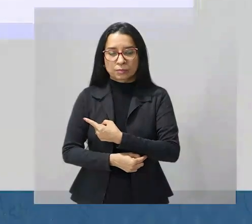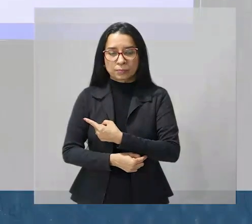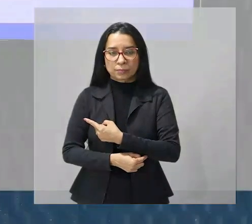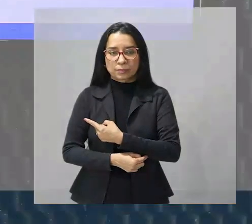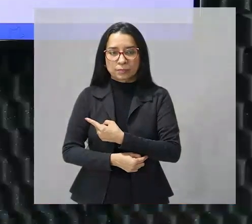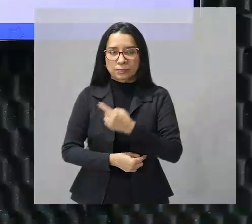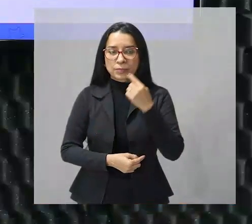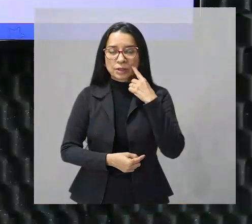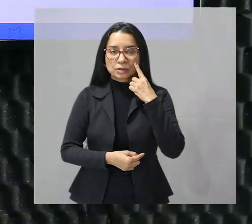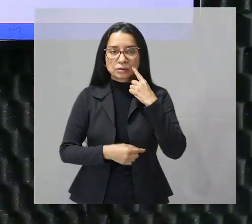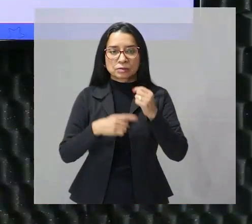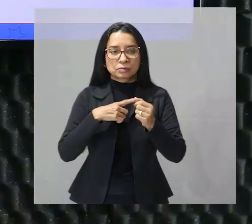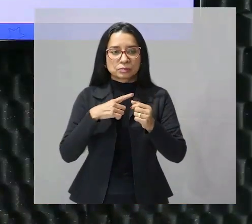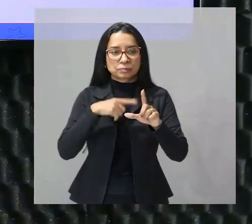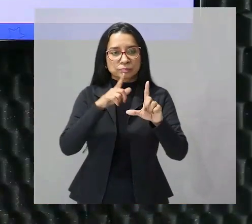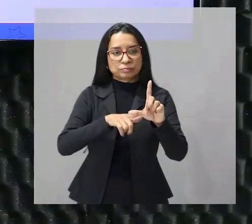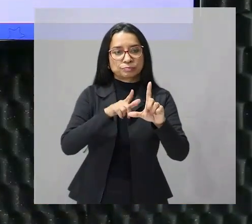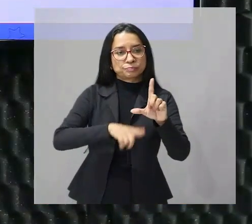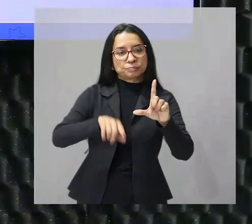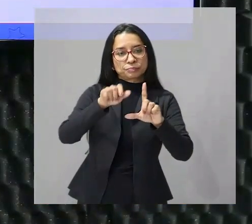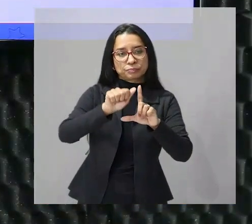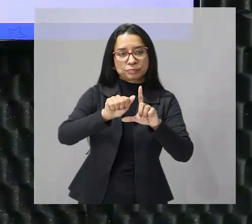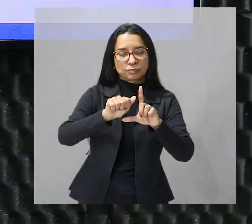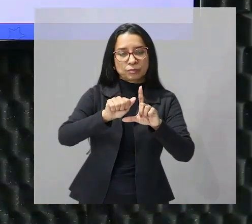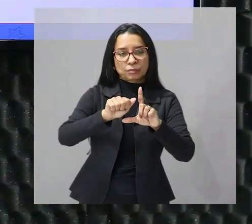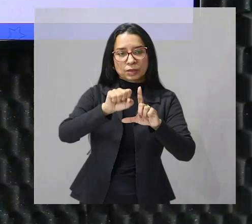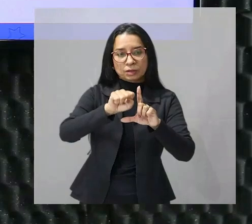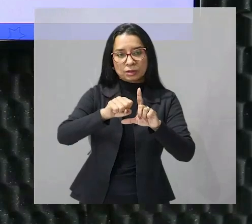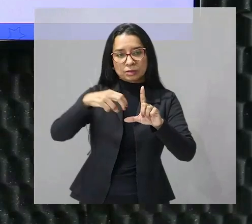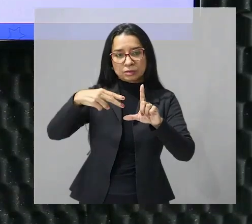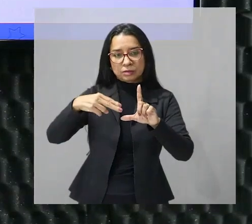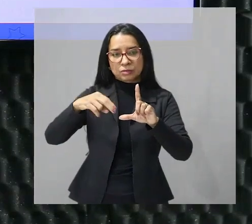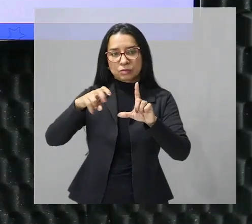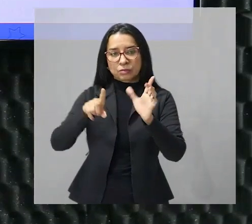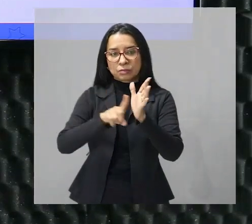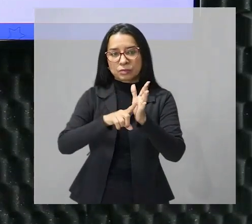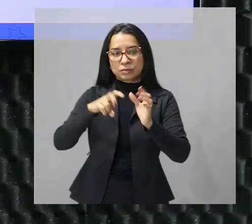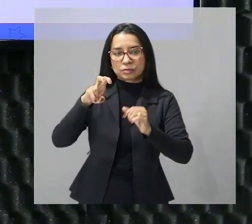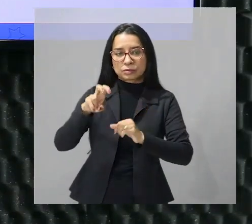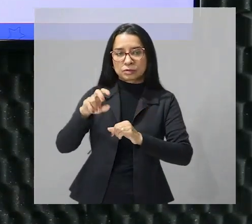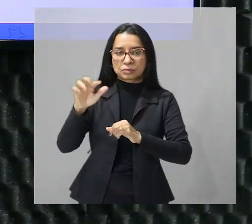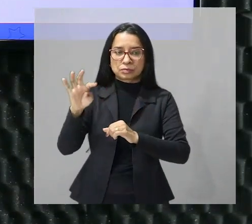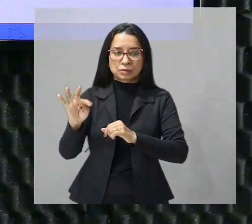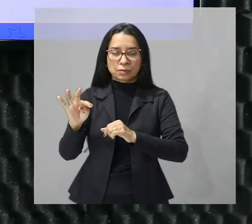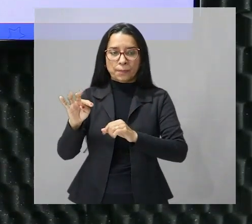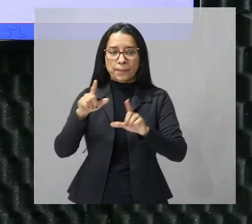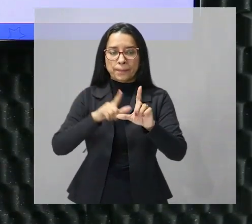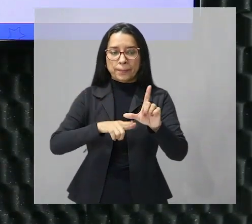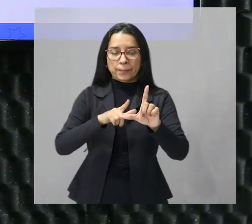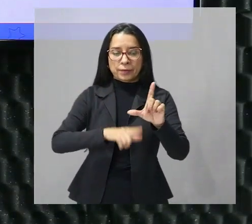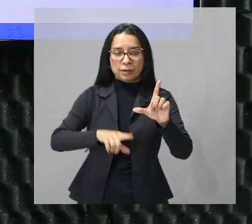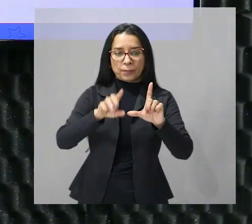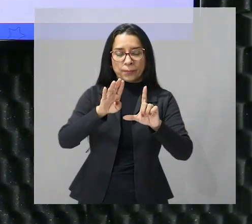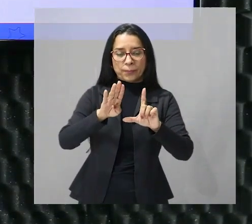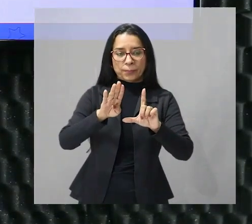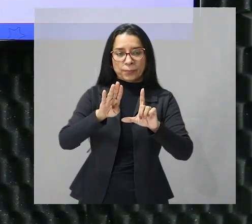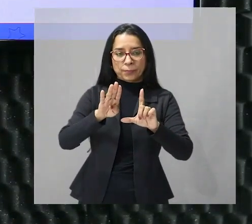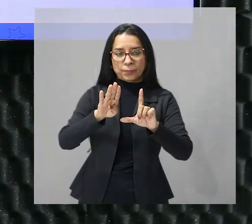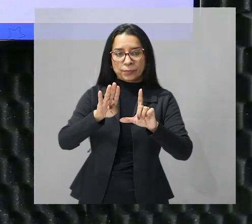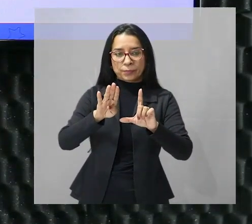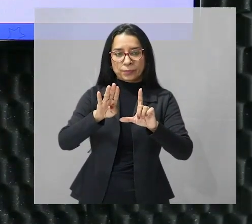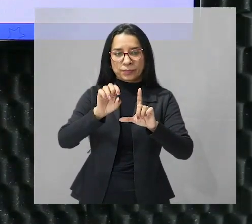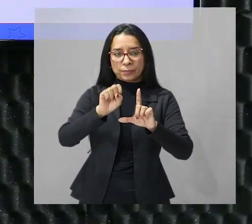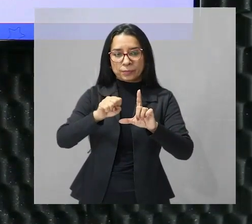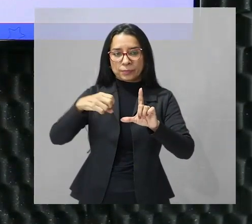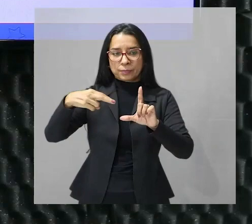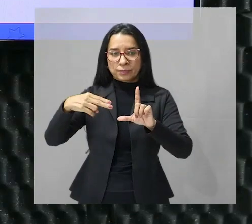a... Temos aqui na letra A, S igual a menos 5T. Na letra B, S igual a menos